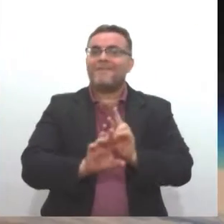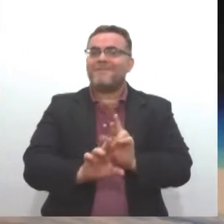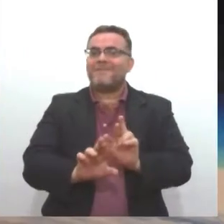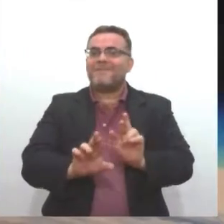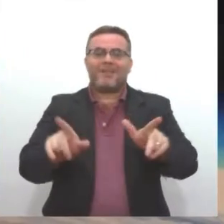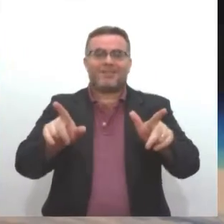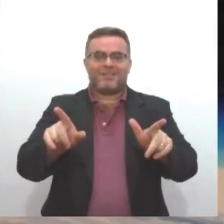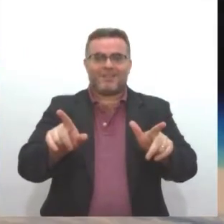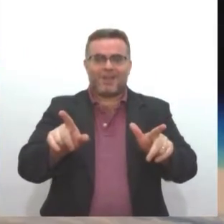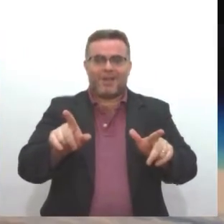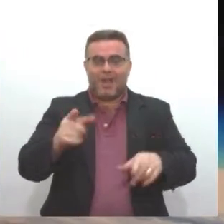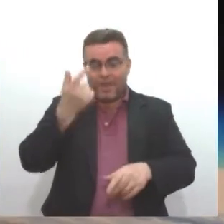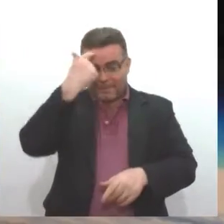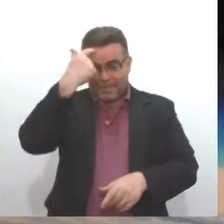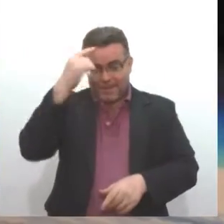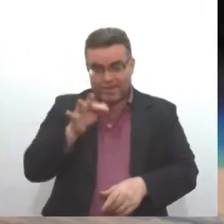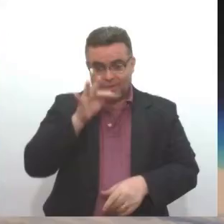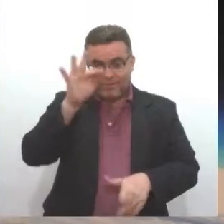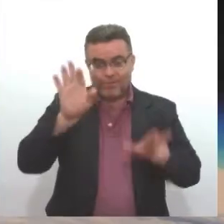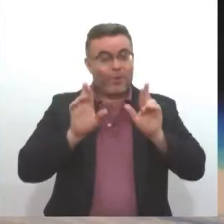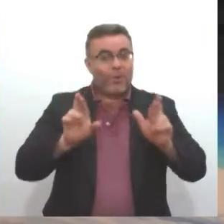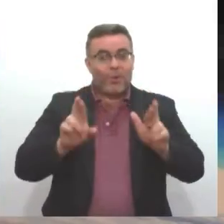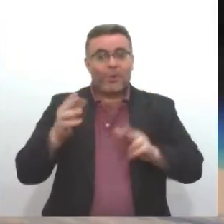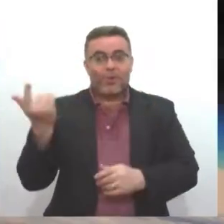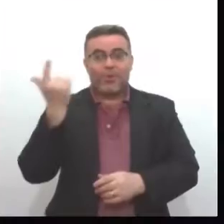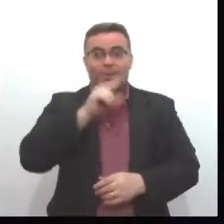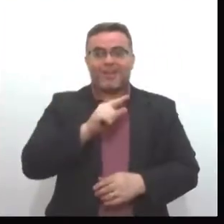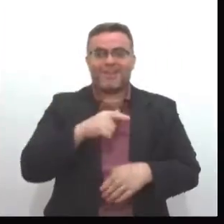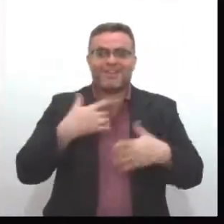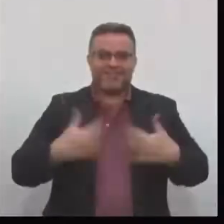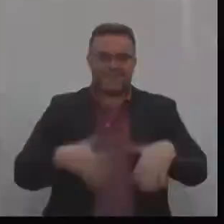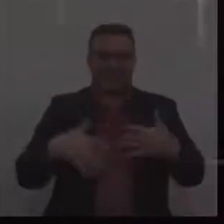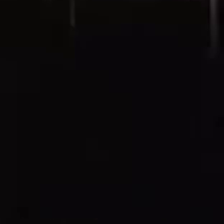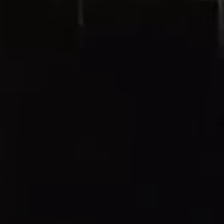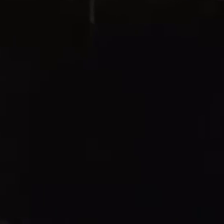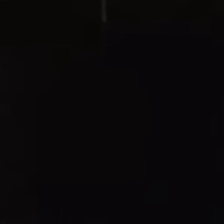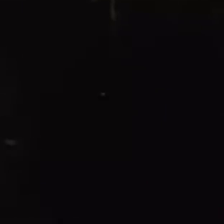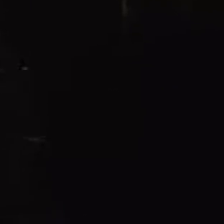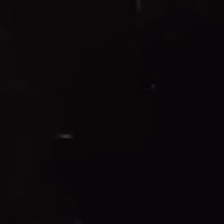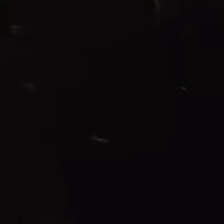expectativa do que pode acontecer e do que vai acontecer ali.